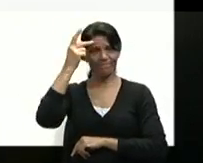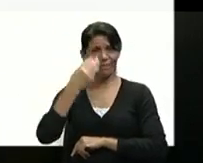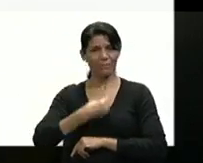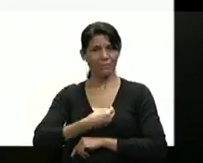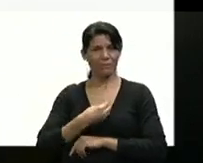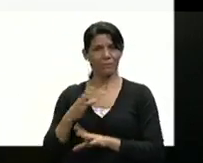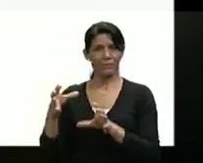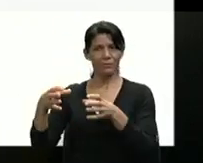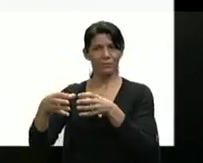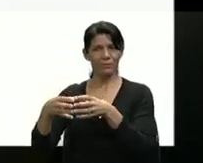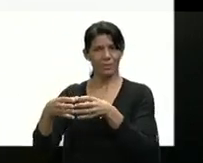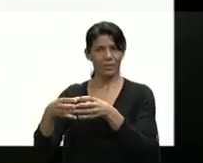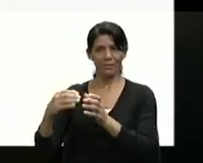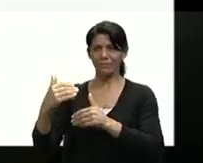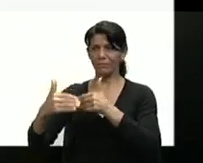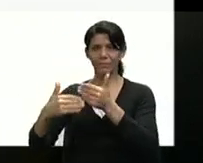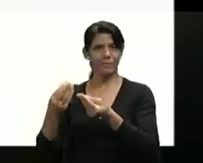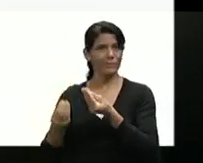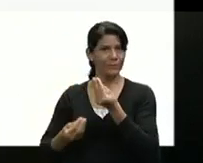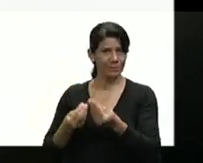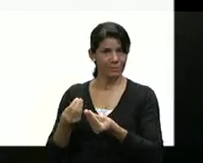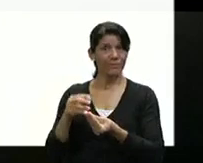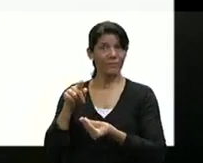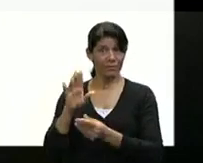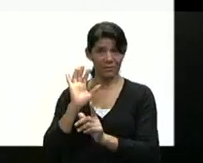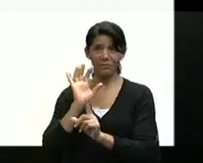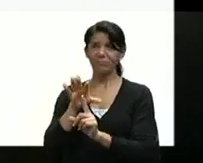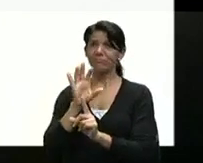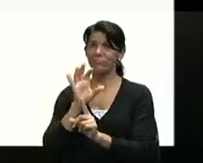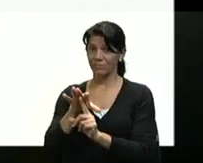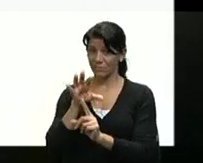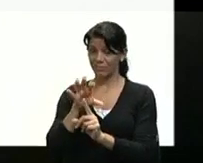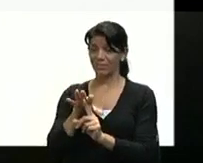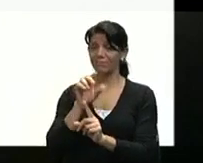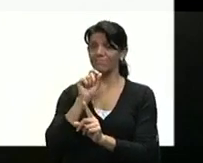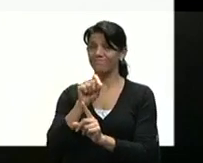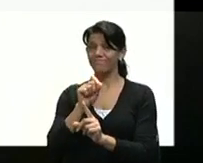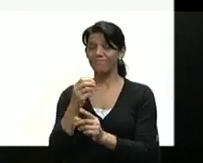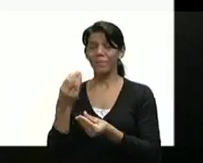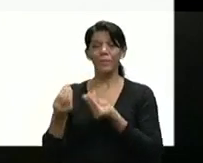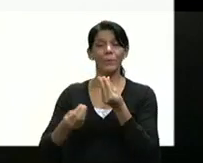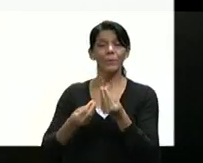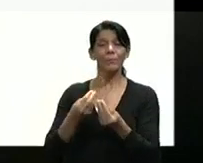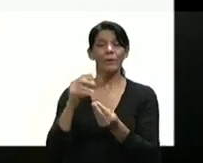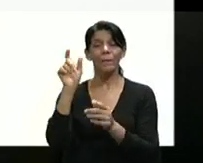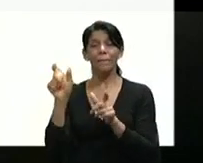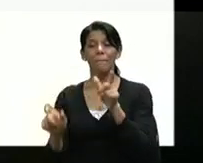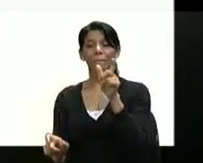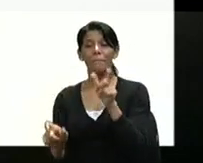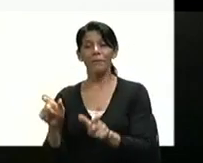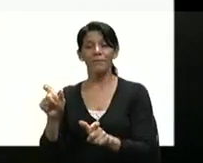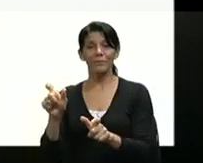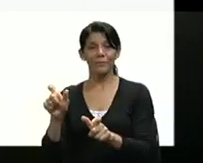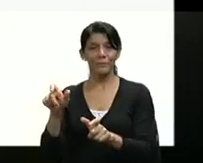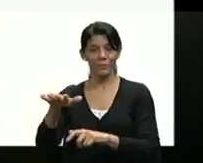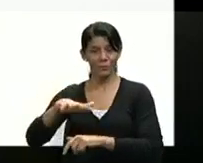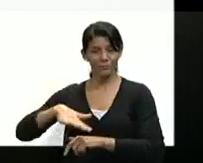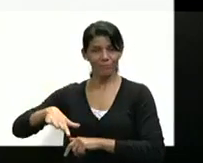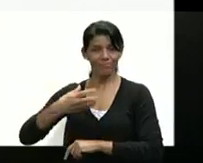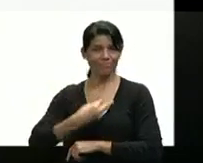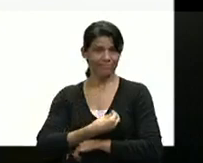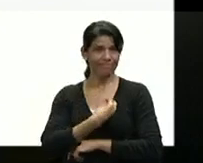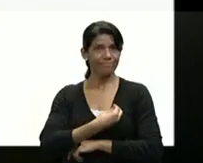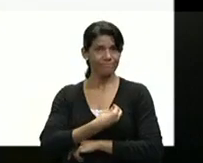sociedade ali ela é estabelecida, vai indicar muito como são os seus